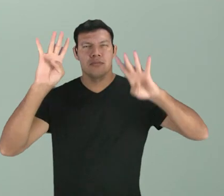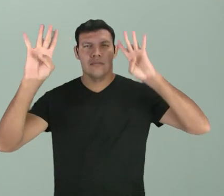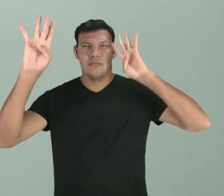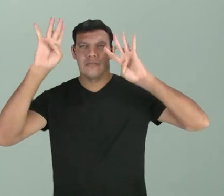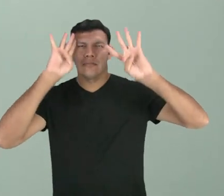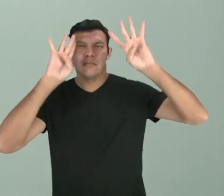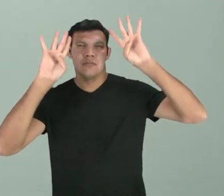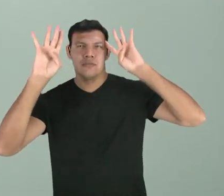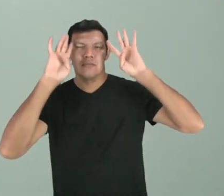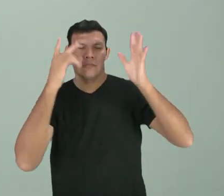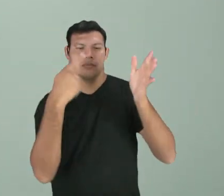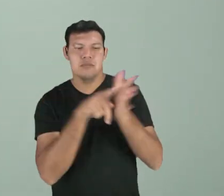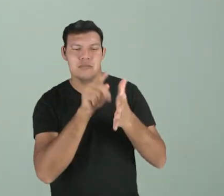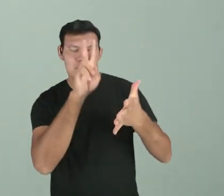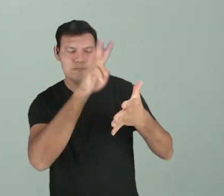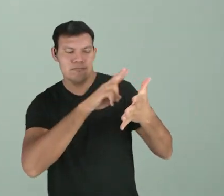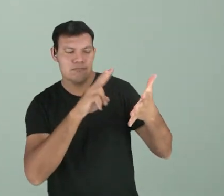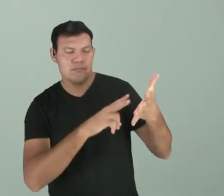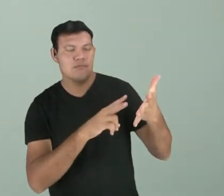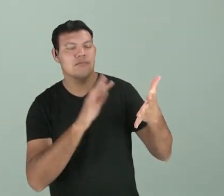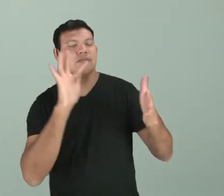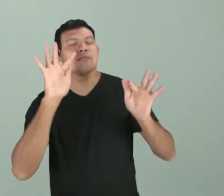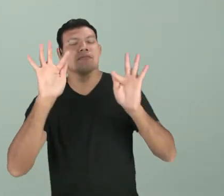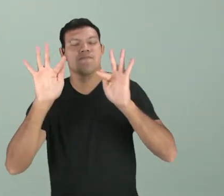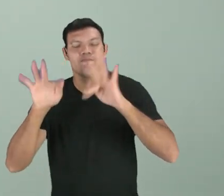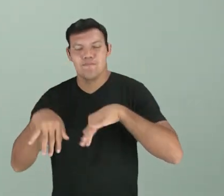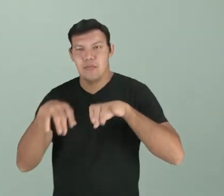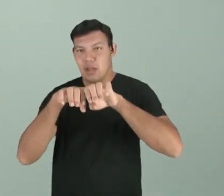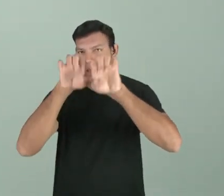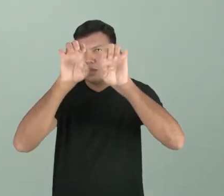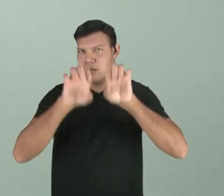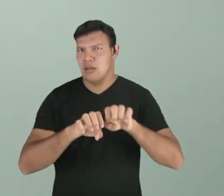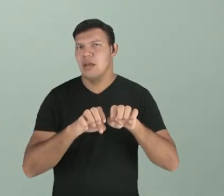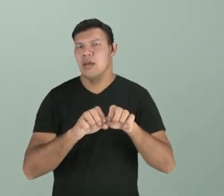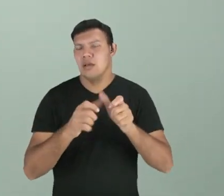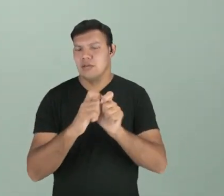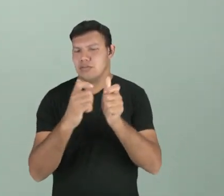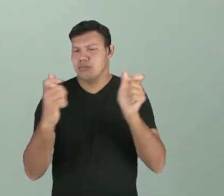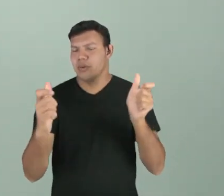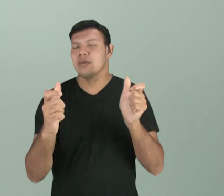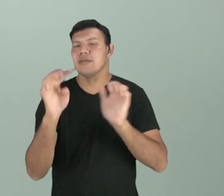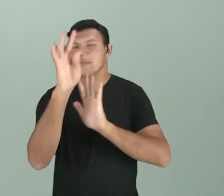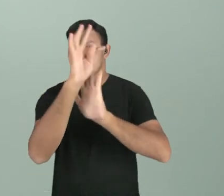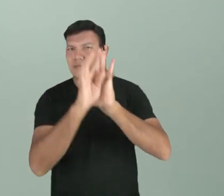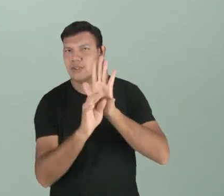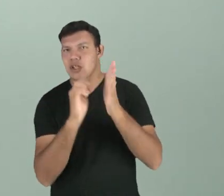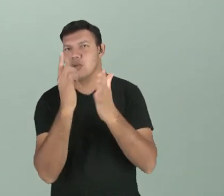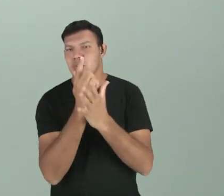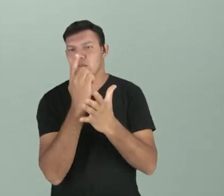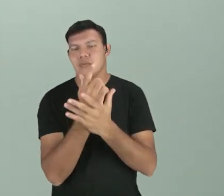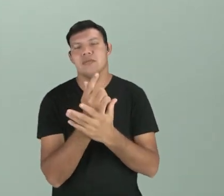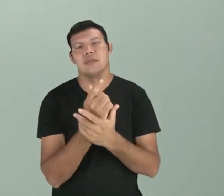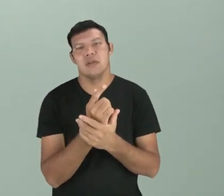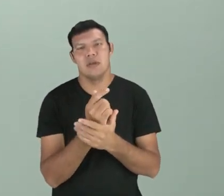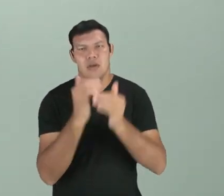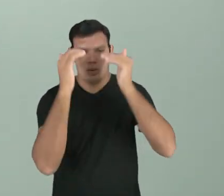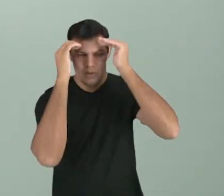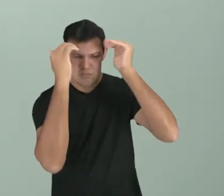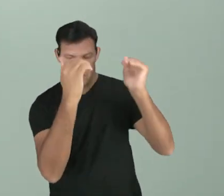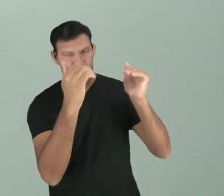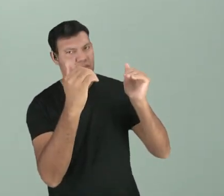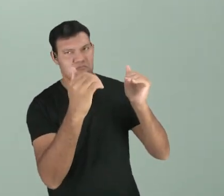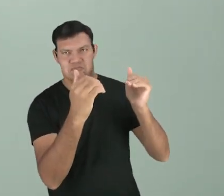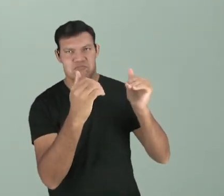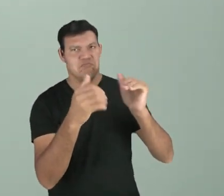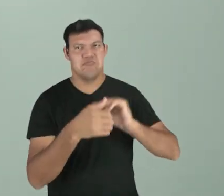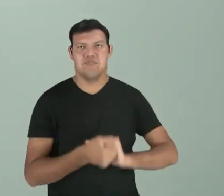do leitor tá essa é uma estrutura que muitos livros muitos textos seguem outros textos eles não seguem